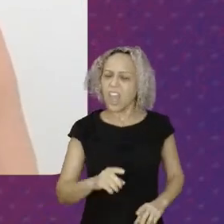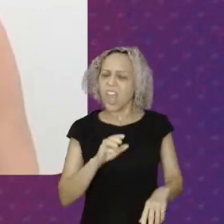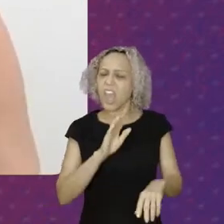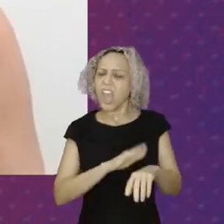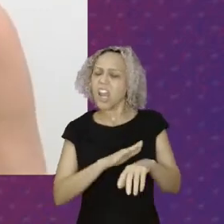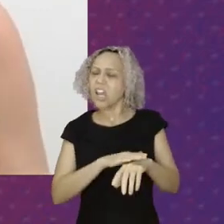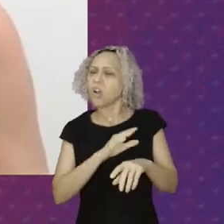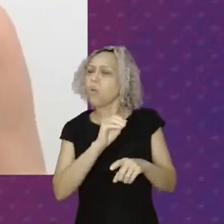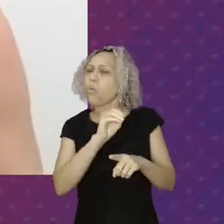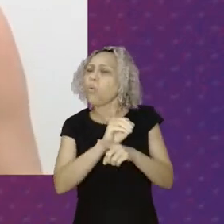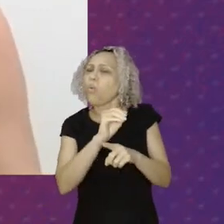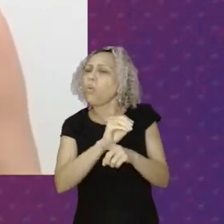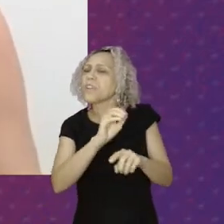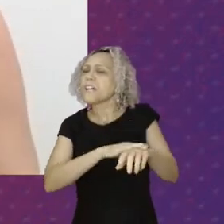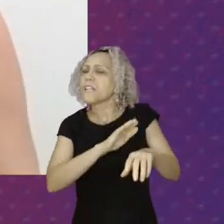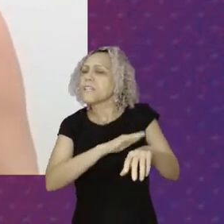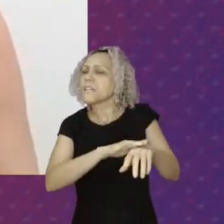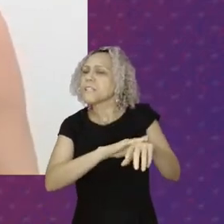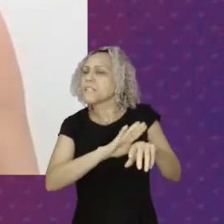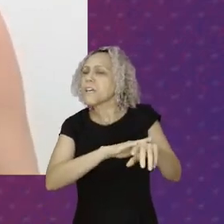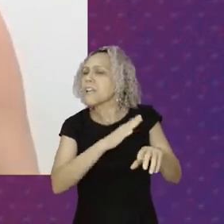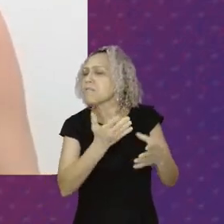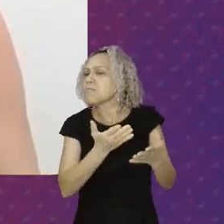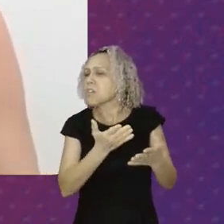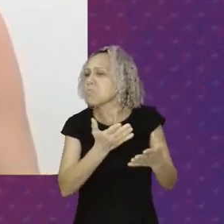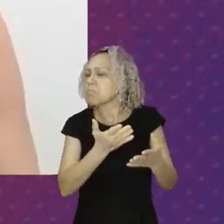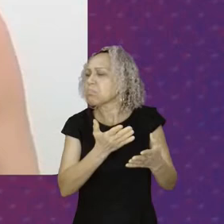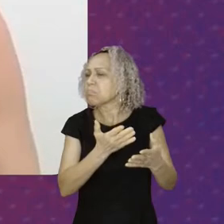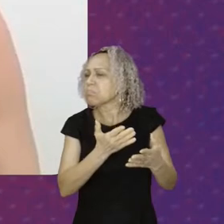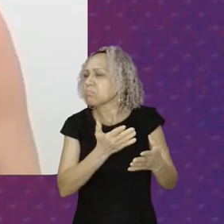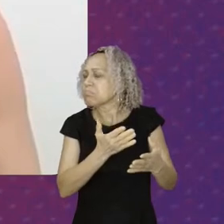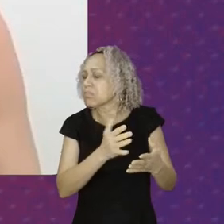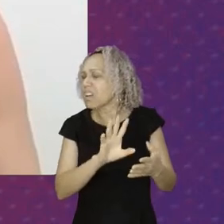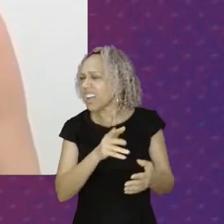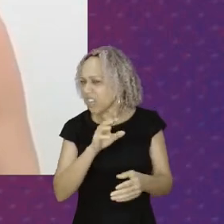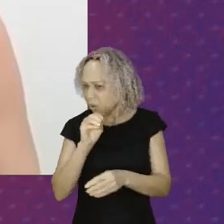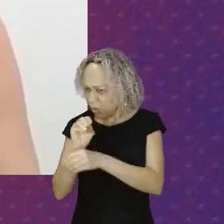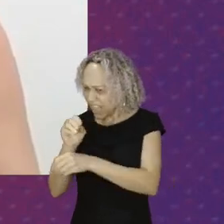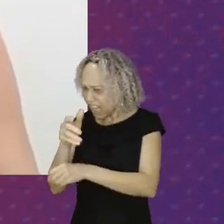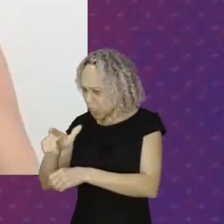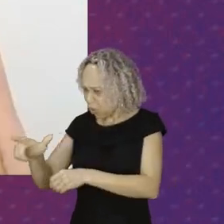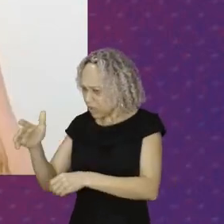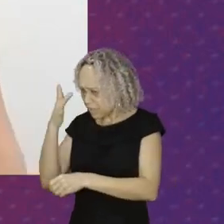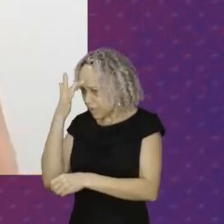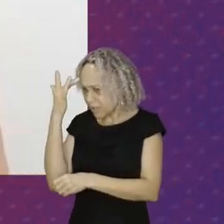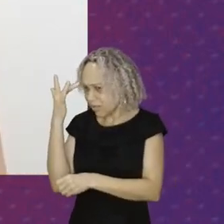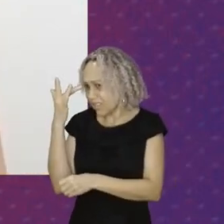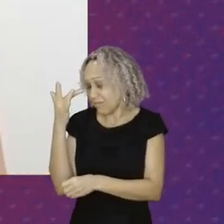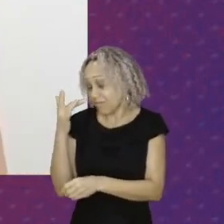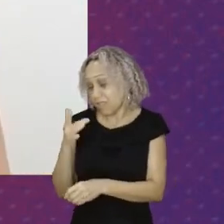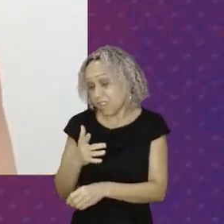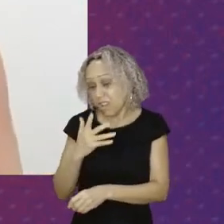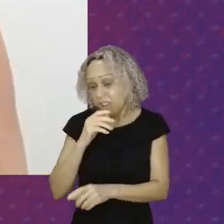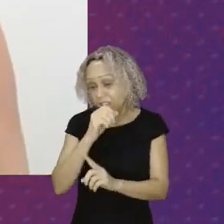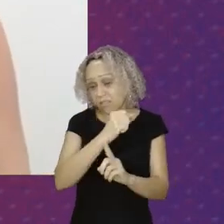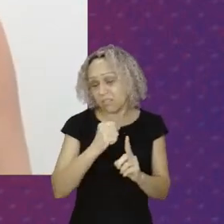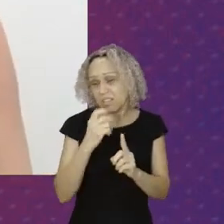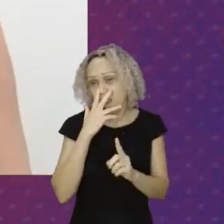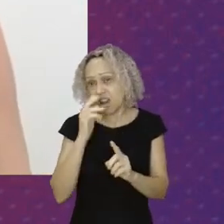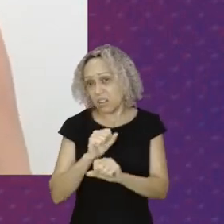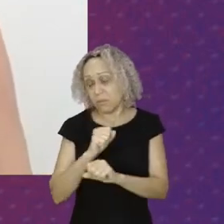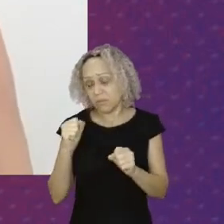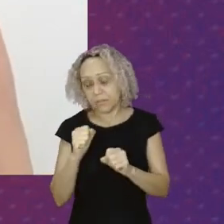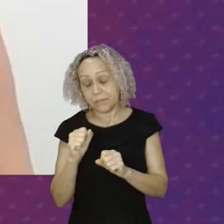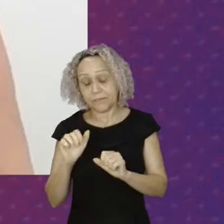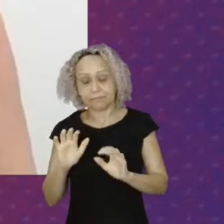discutimos o direito da mulher ao trabalho, né, ao seu desenvolvimento